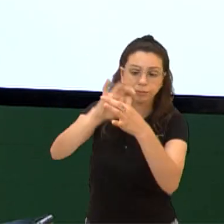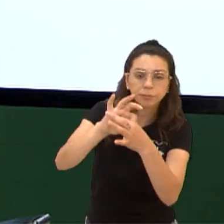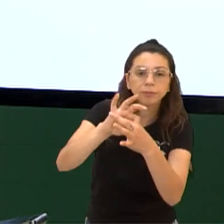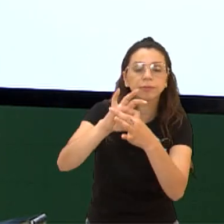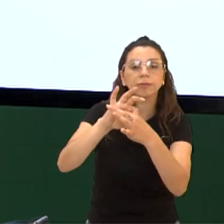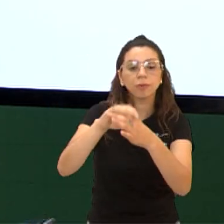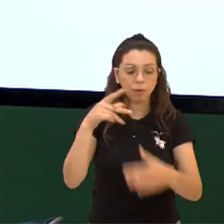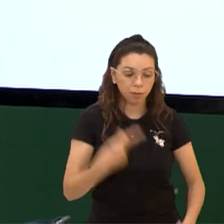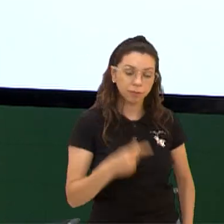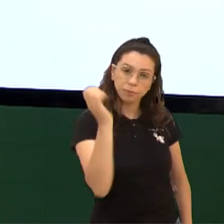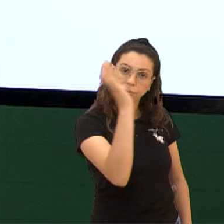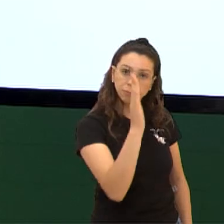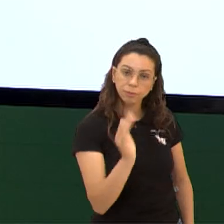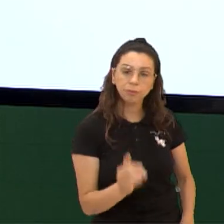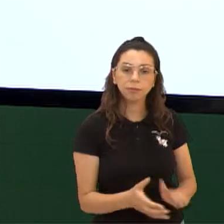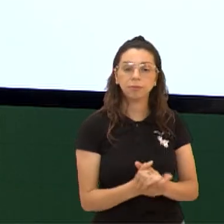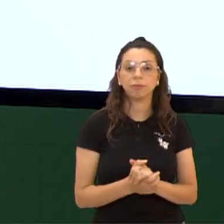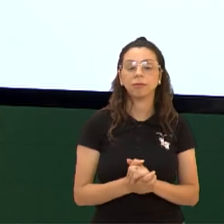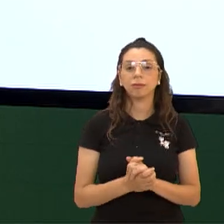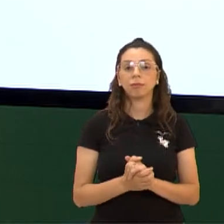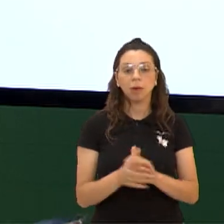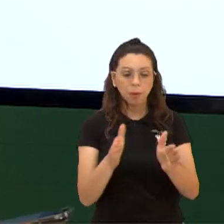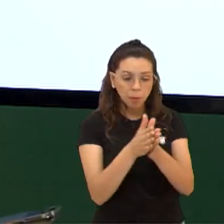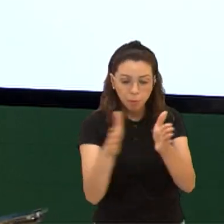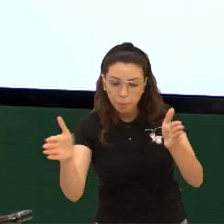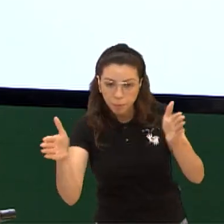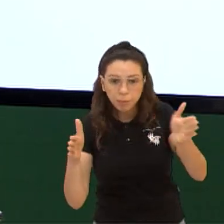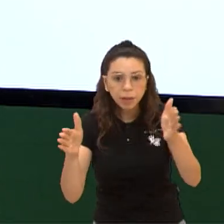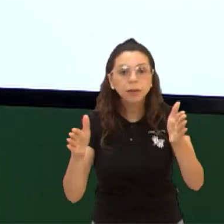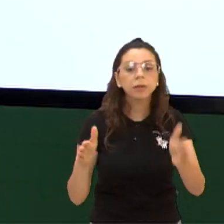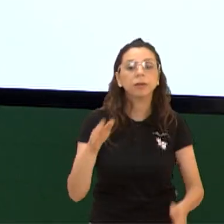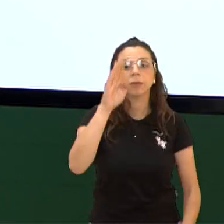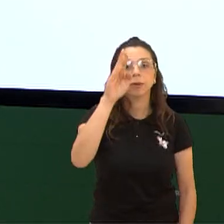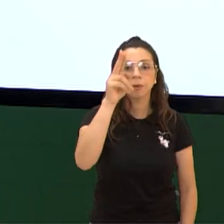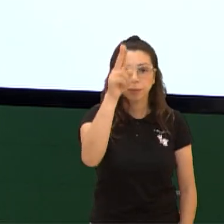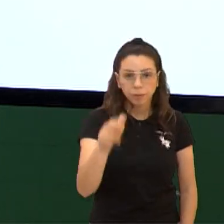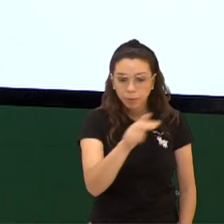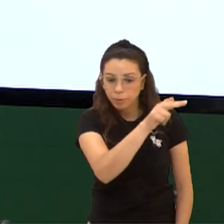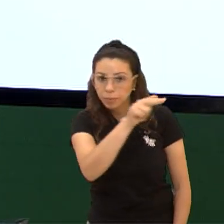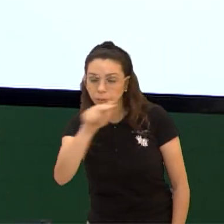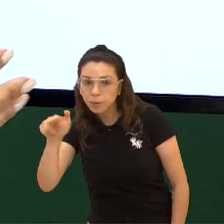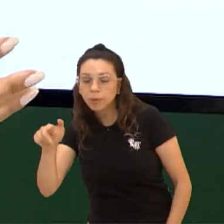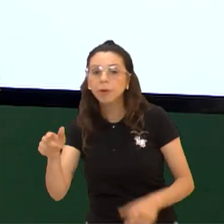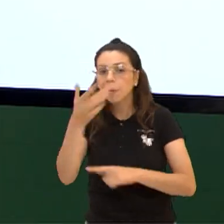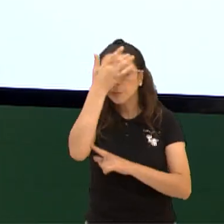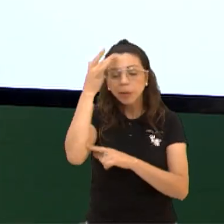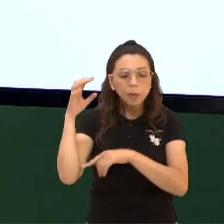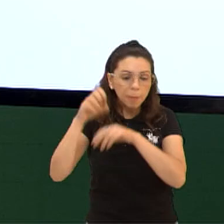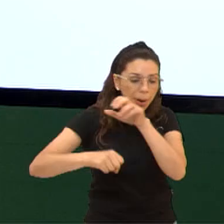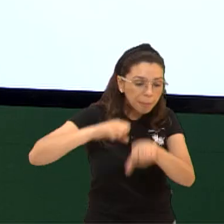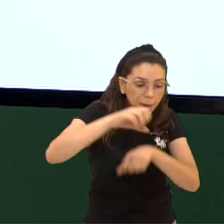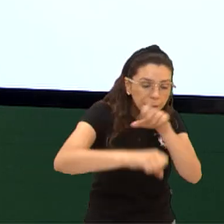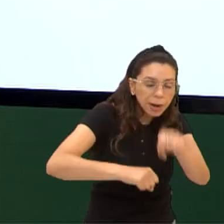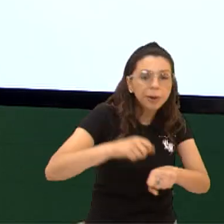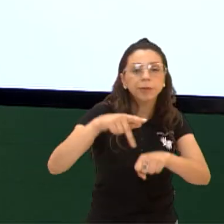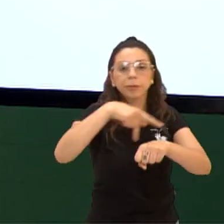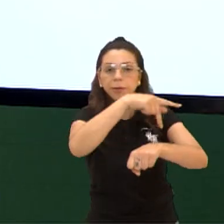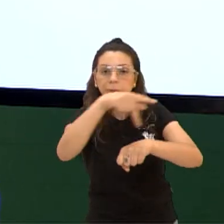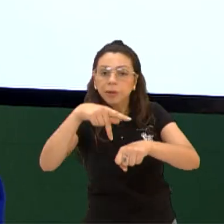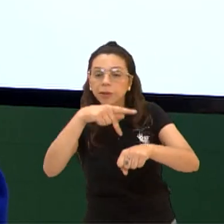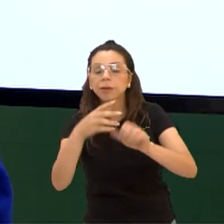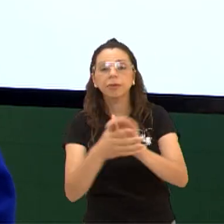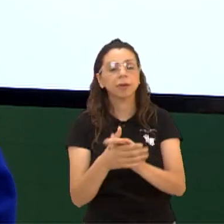puxando para o Brasil, a época dos jesuítas, não é, professor? Os bandeirantes, os desbravadores do país. Sempre eu